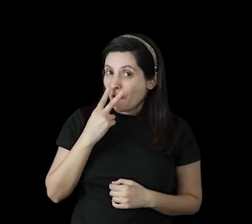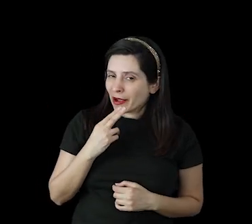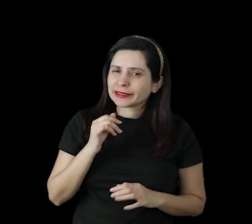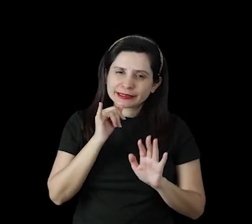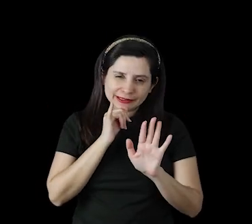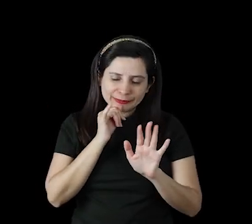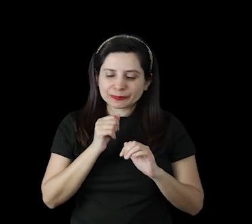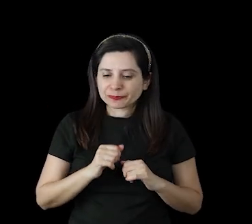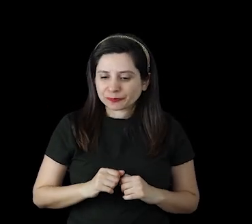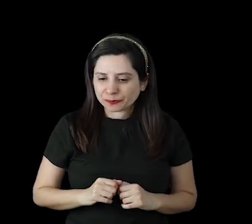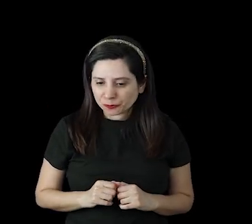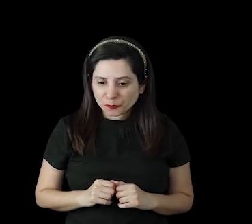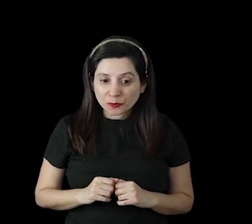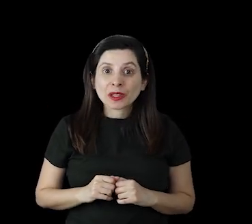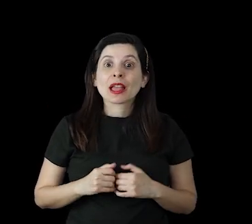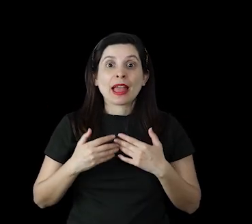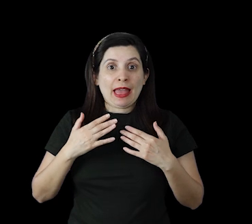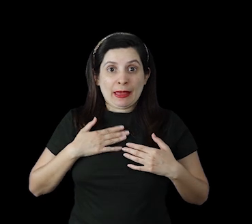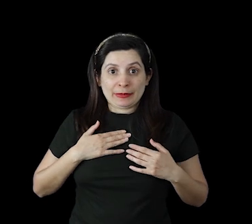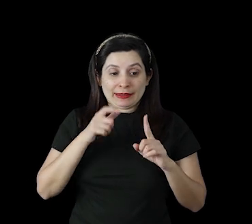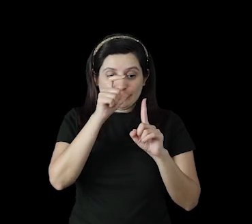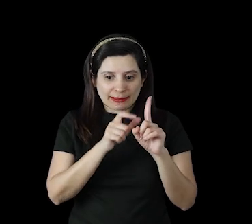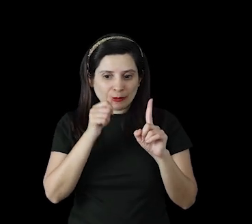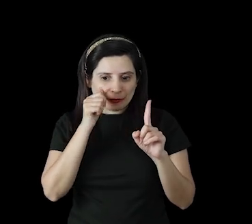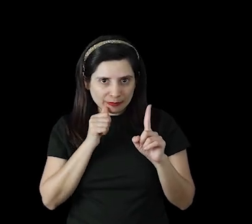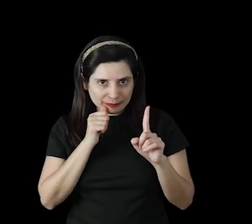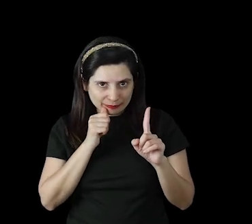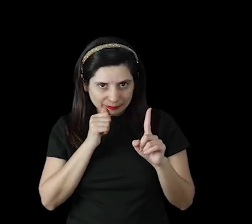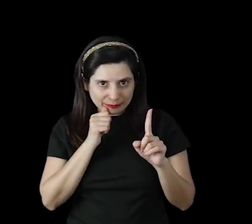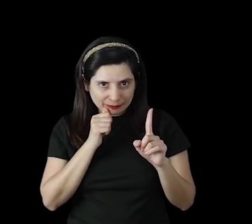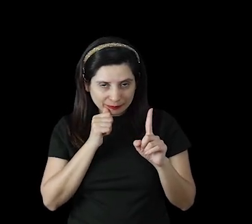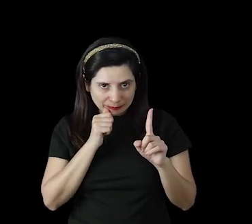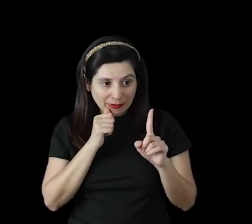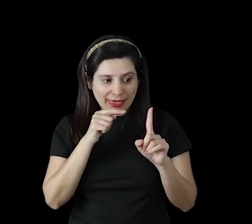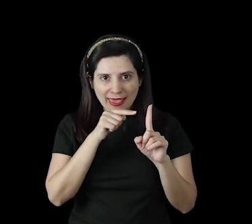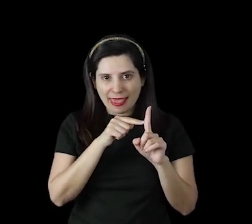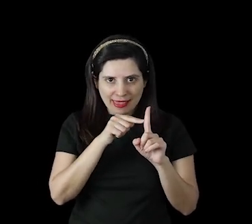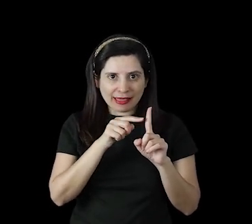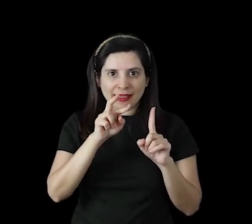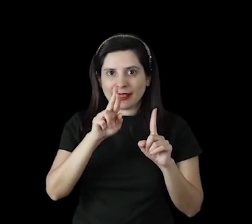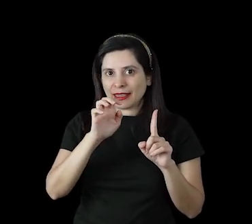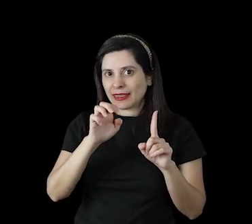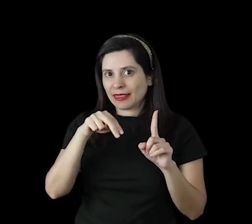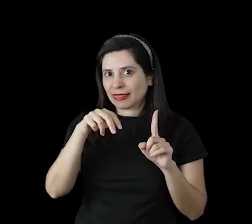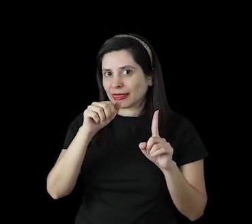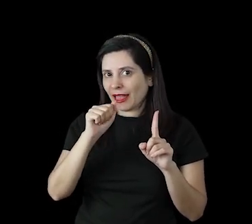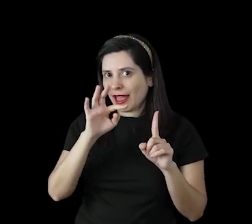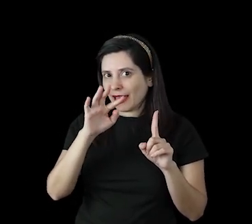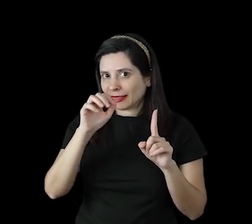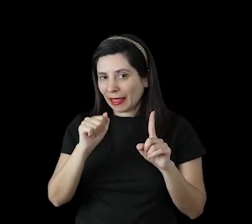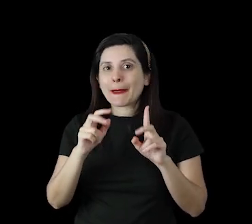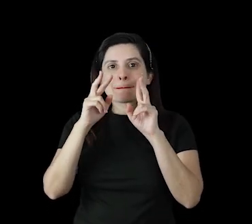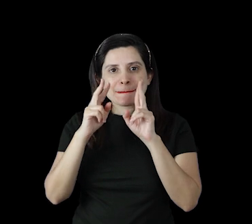por exemplo, quando a minha personagem, da mesma parte do homem, a Renata, ela passa a ser ativa, ela fica muito